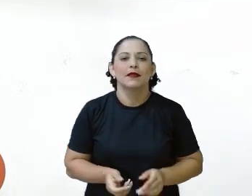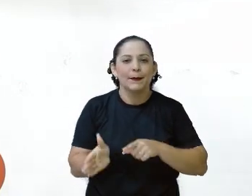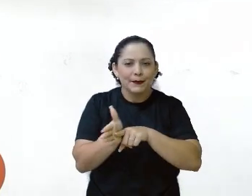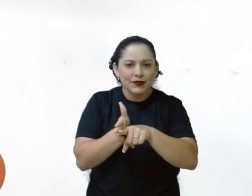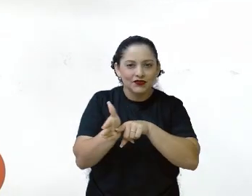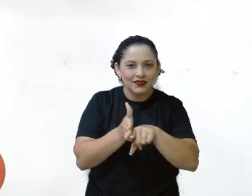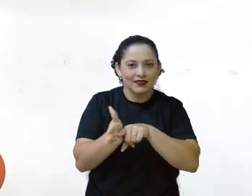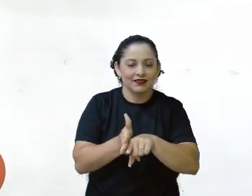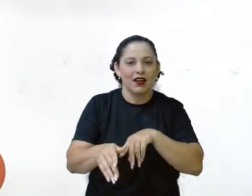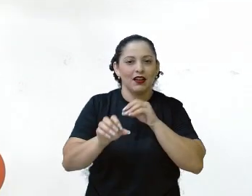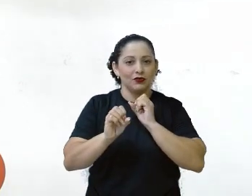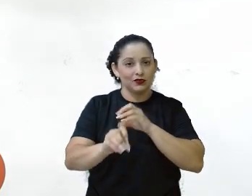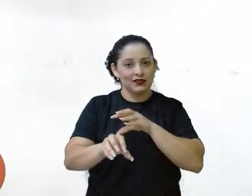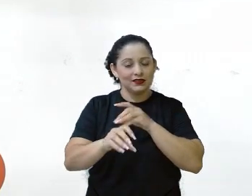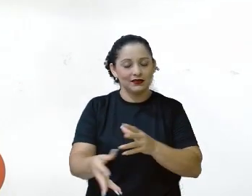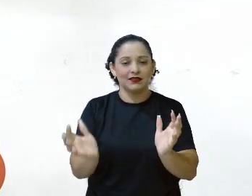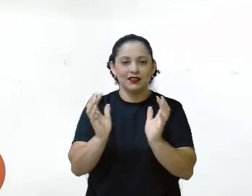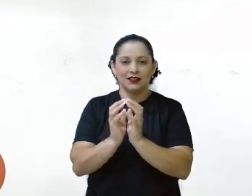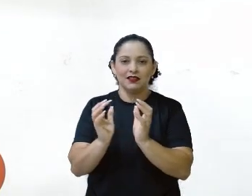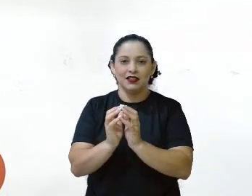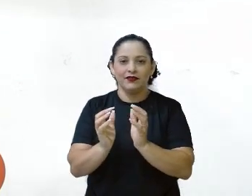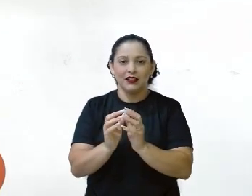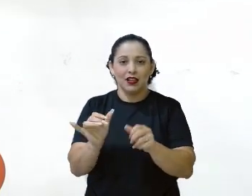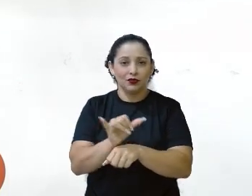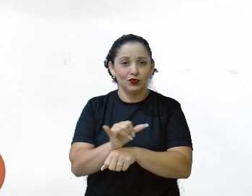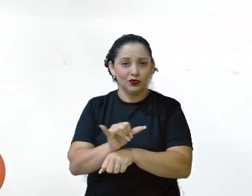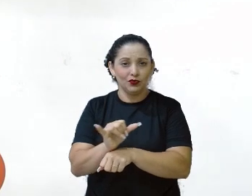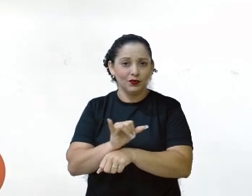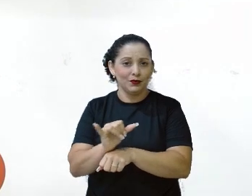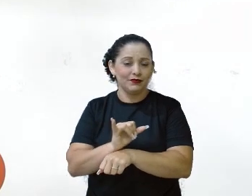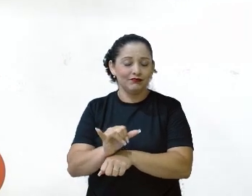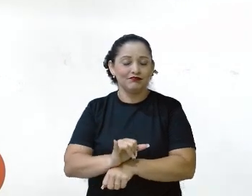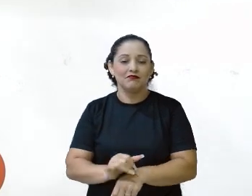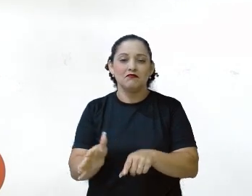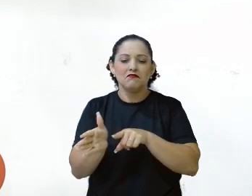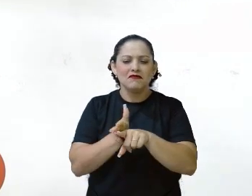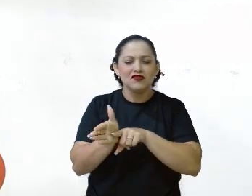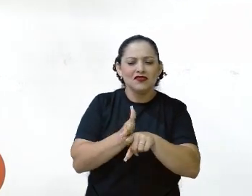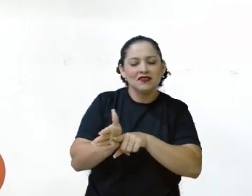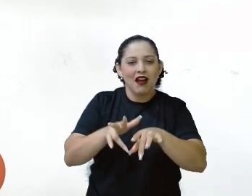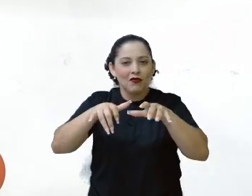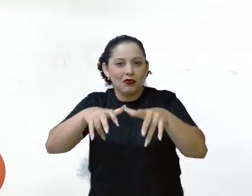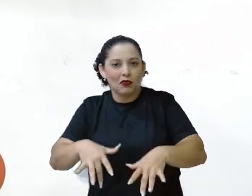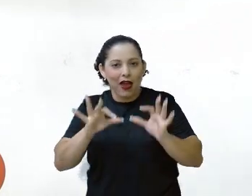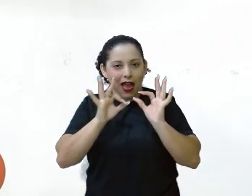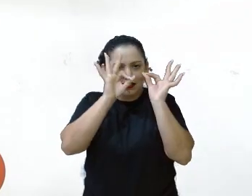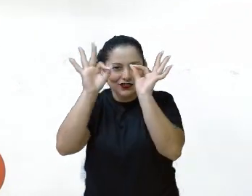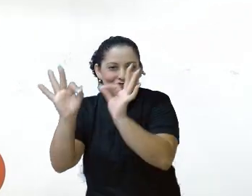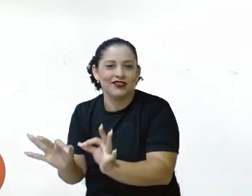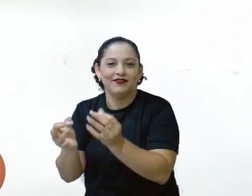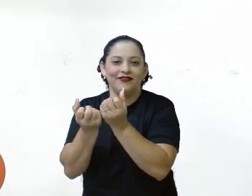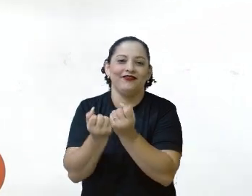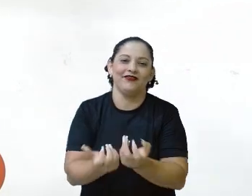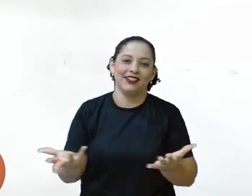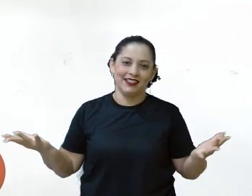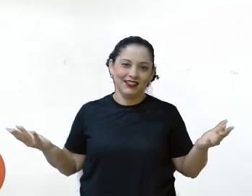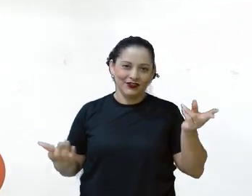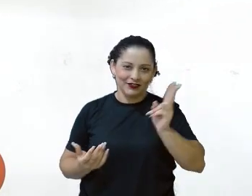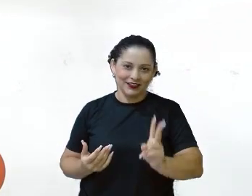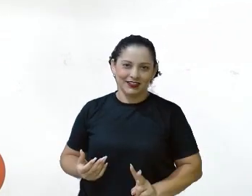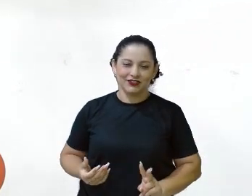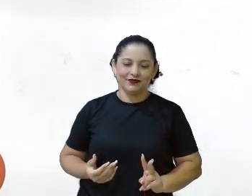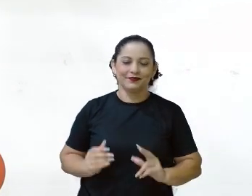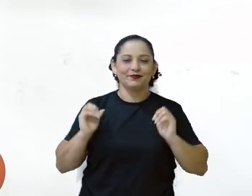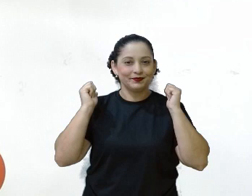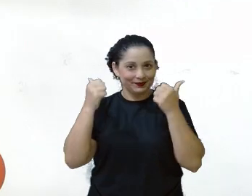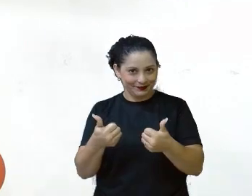Educa Recife no YouTube e acessar as aulas e assisti-las quantas vezes você quiser.